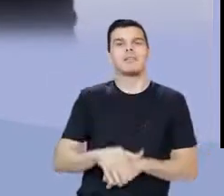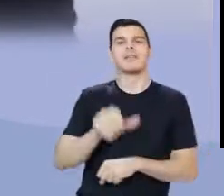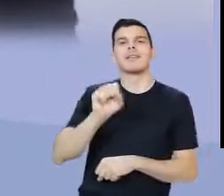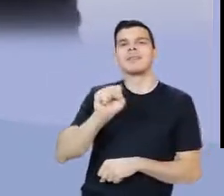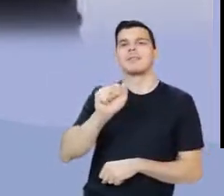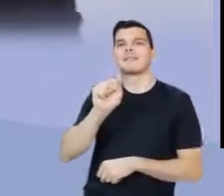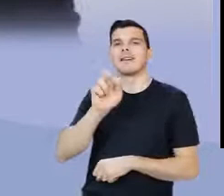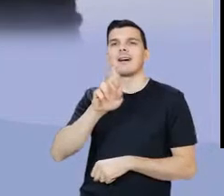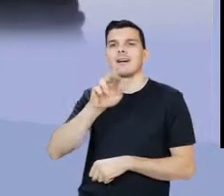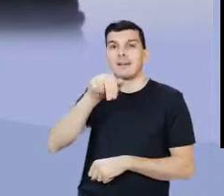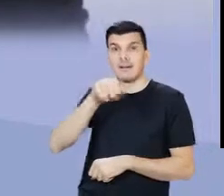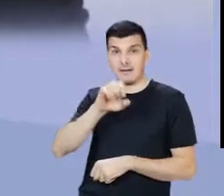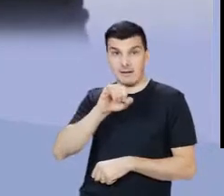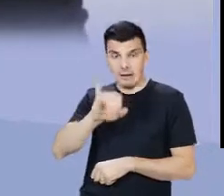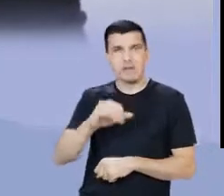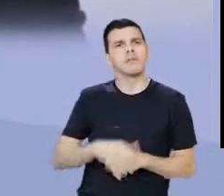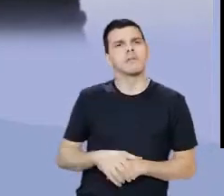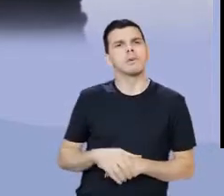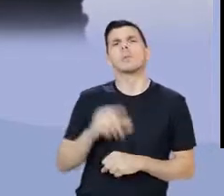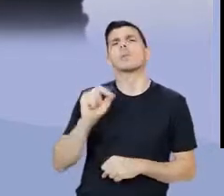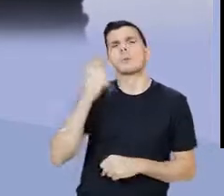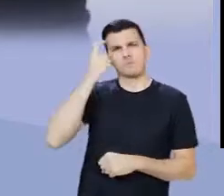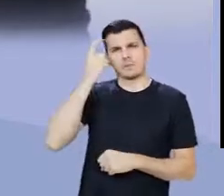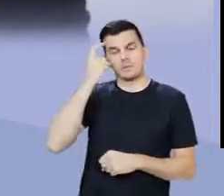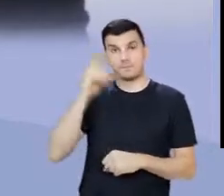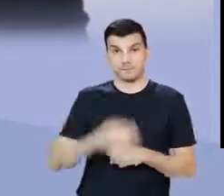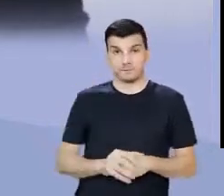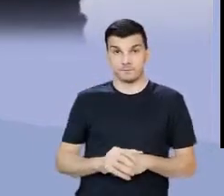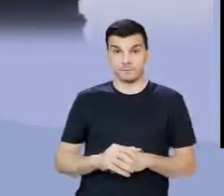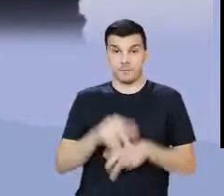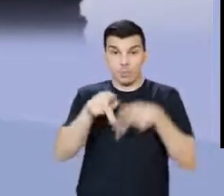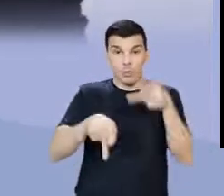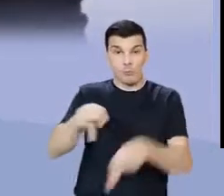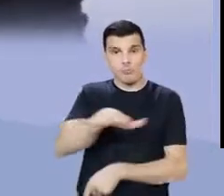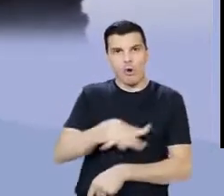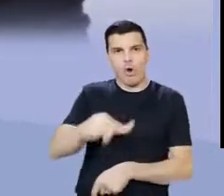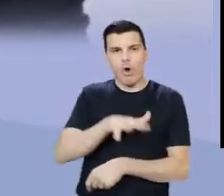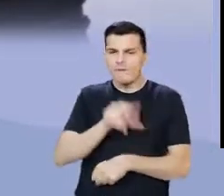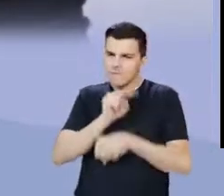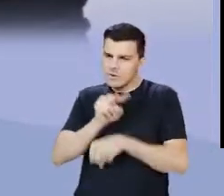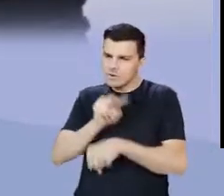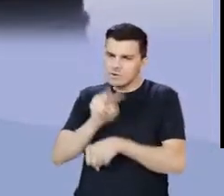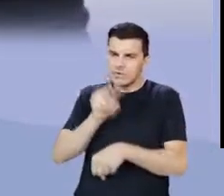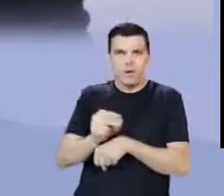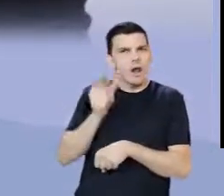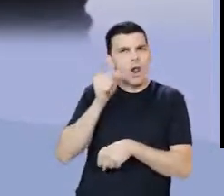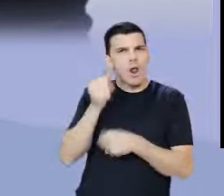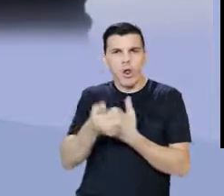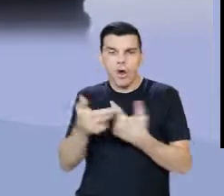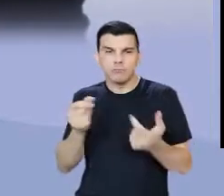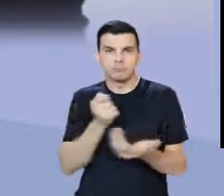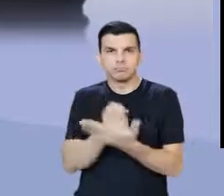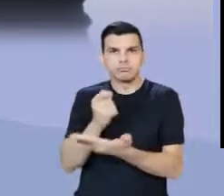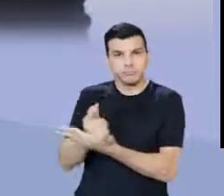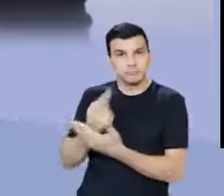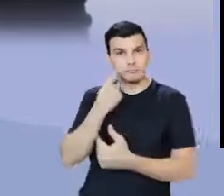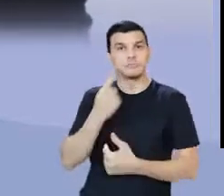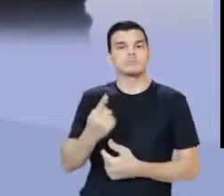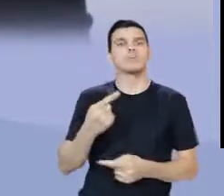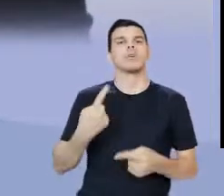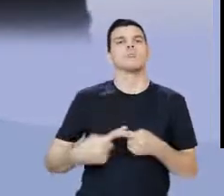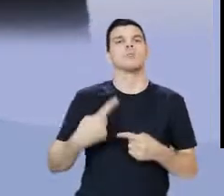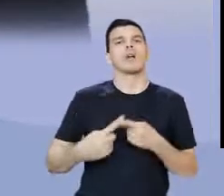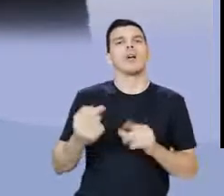fiscais do Sarney. O que era a ideia básica? A ideia era o seguinte: vamos colocar a população para vigiar o comércio. Vigiar a